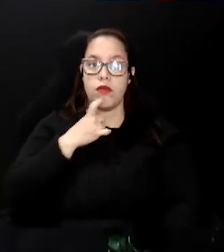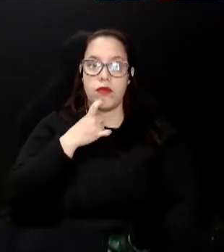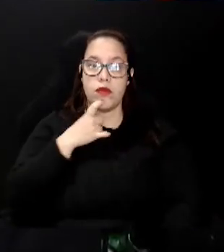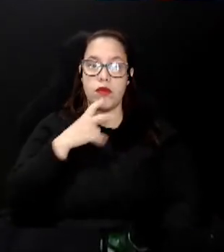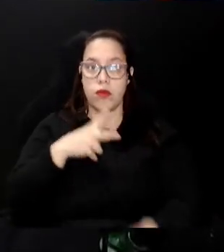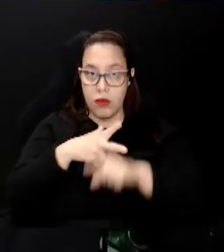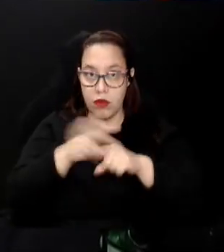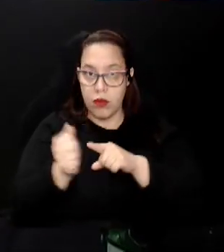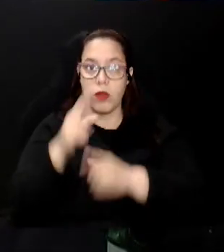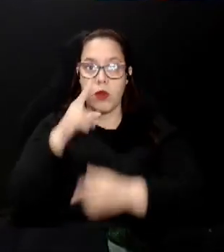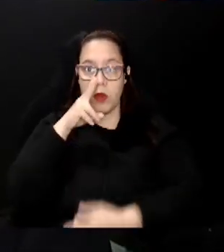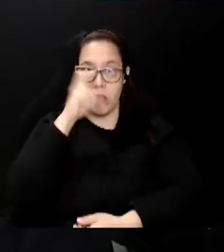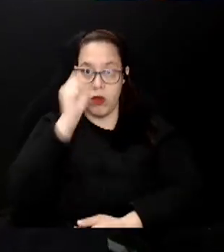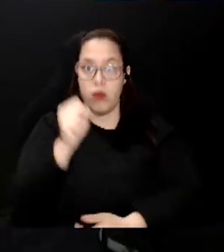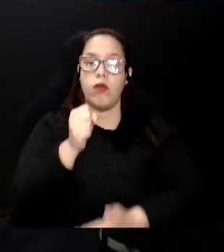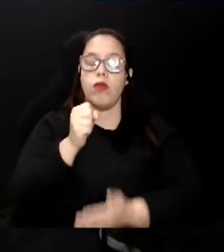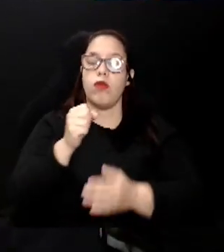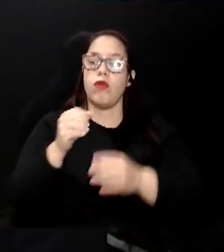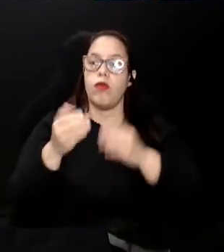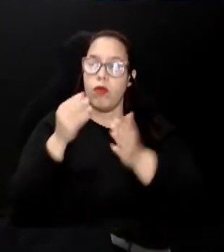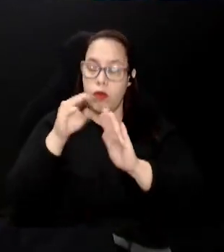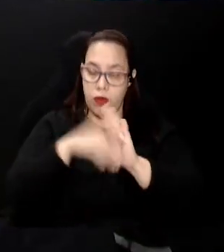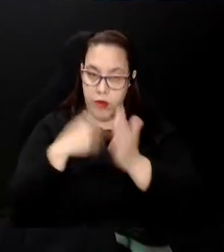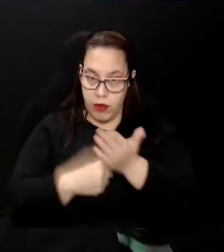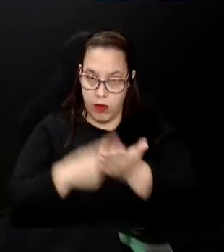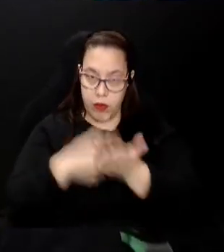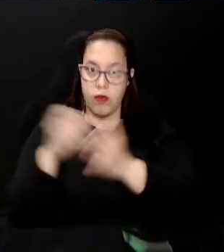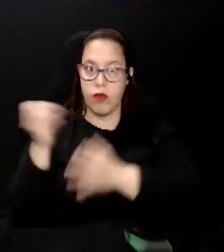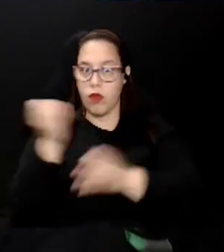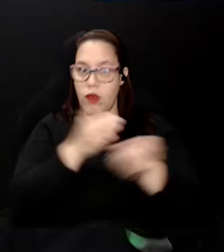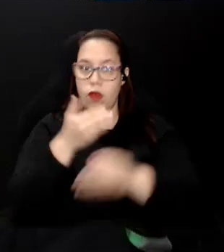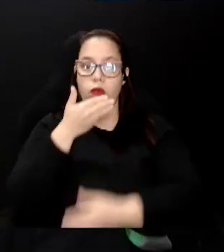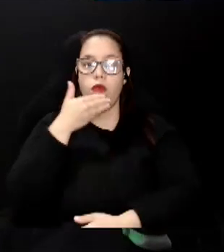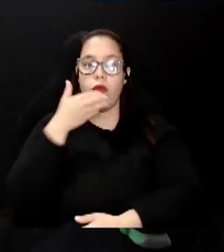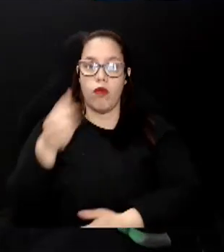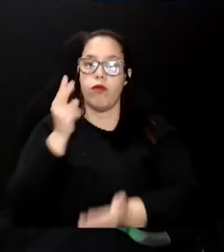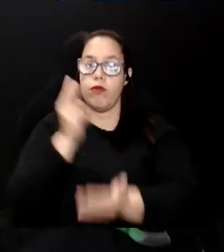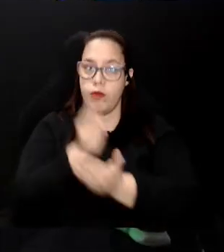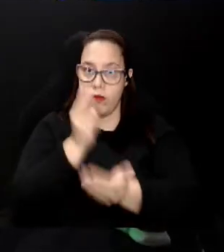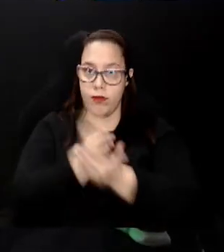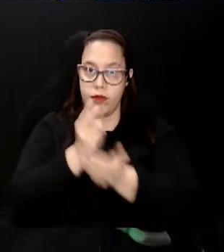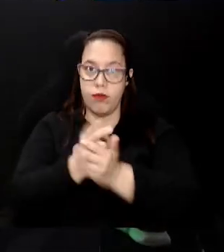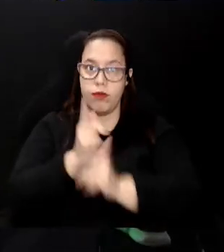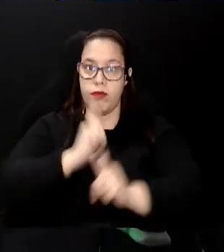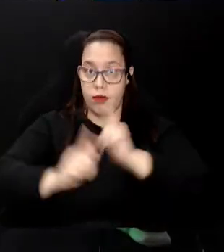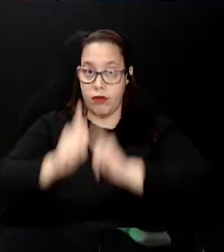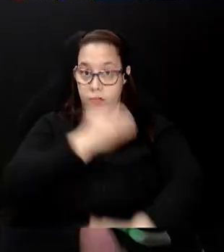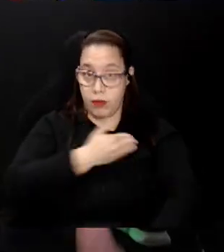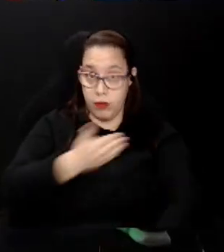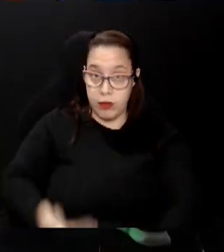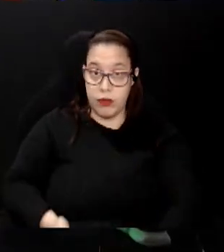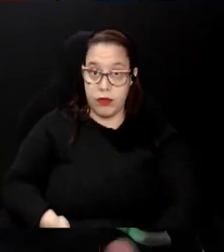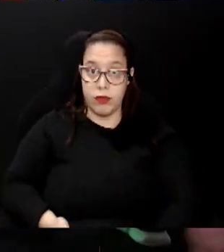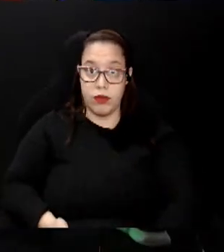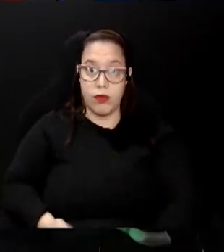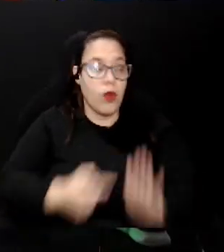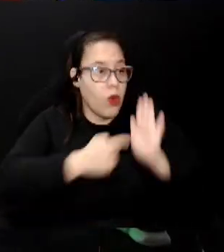o compromisso com a inovação e a melhoria contínua da gestão pública. Isso demonstra o seguinte: a